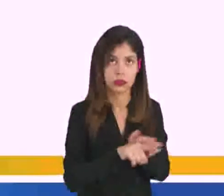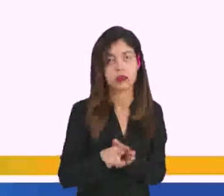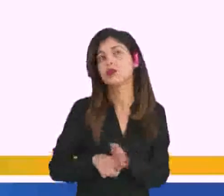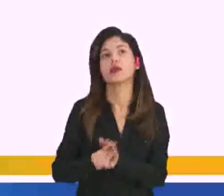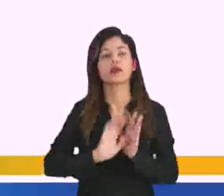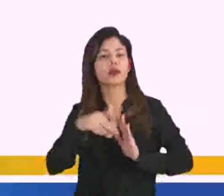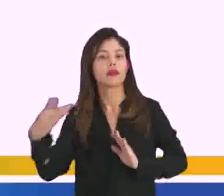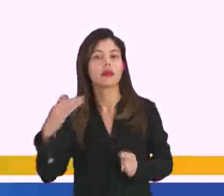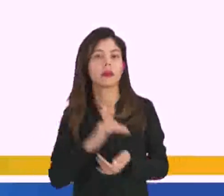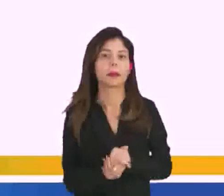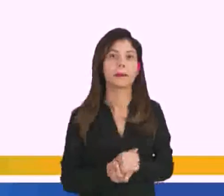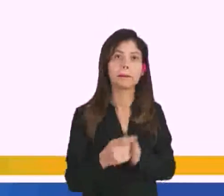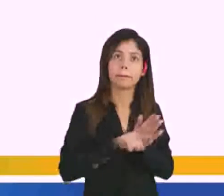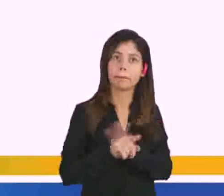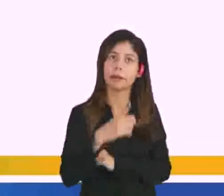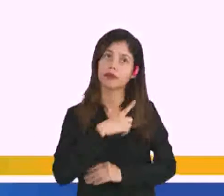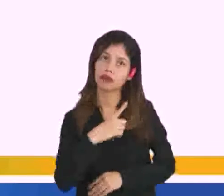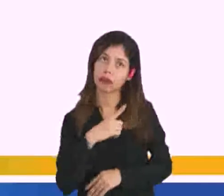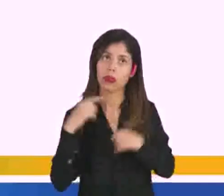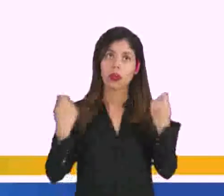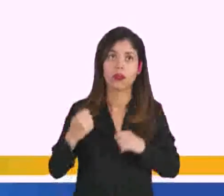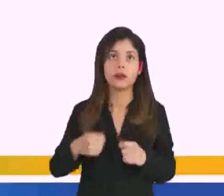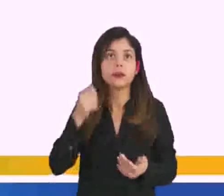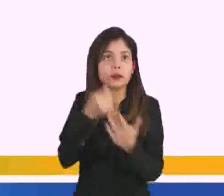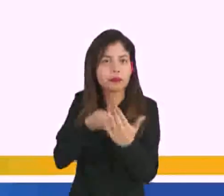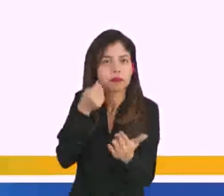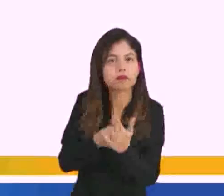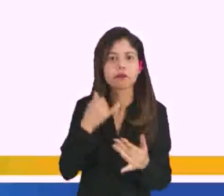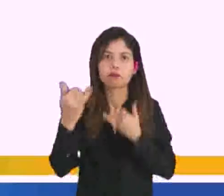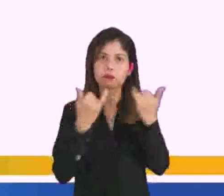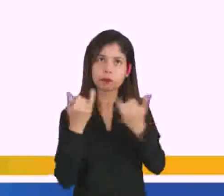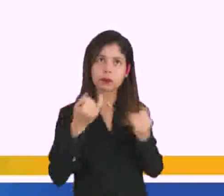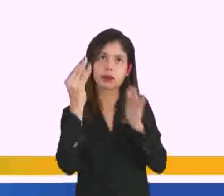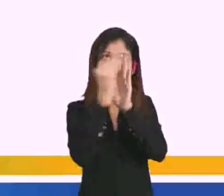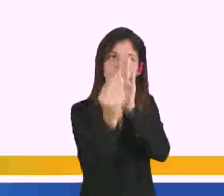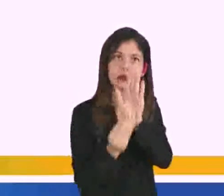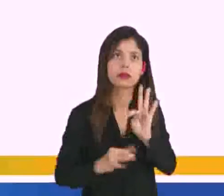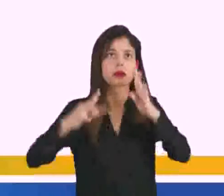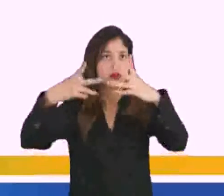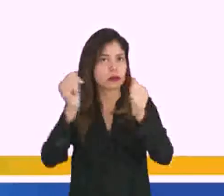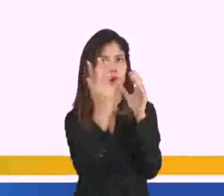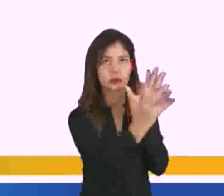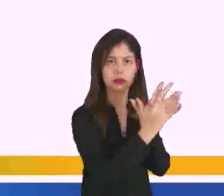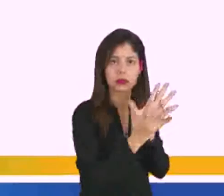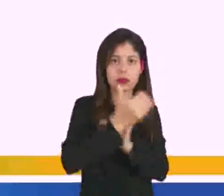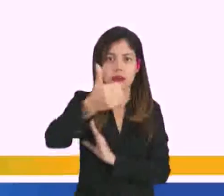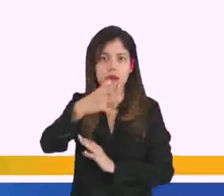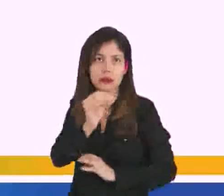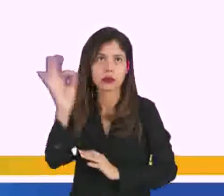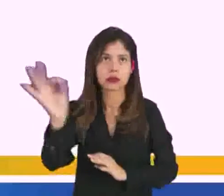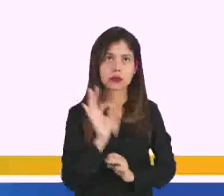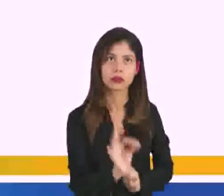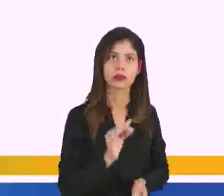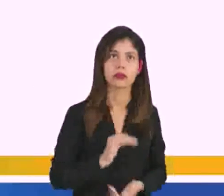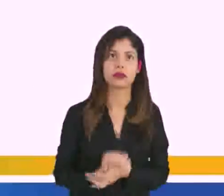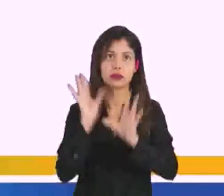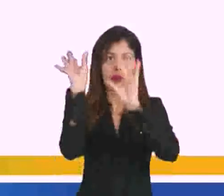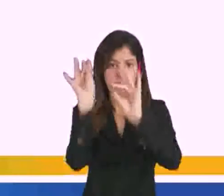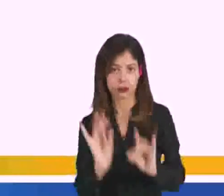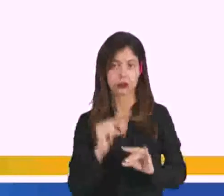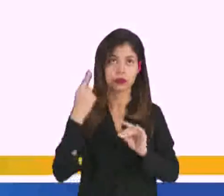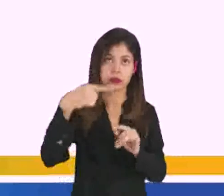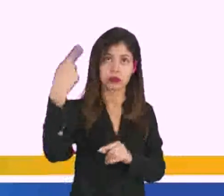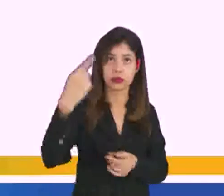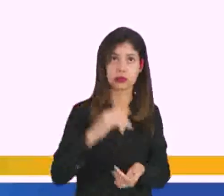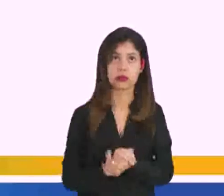Então, quando uma pesquisa exige aí a coleta de informações de todos os membros de um grupo, ou seja, 100% dos